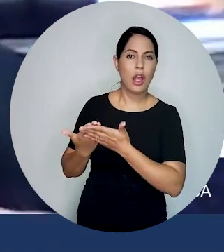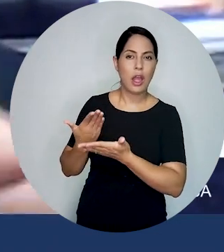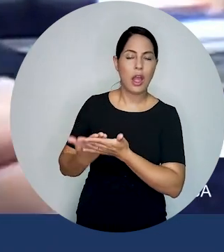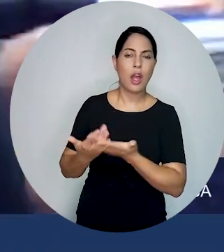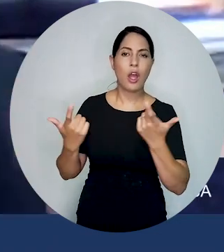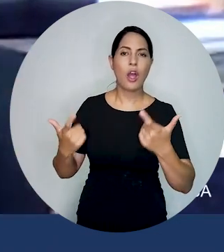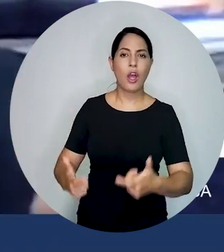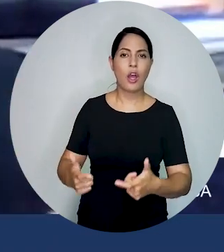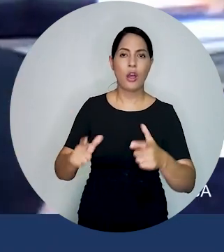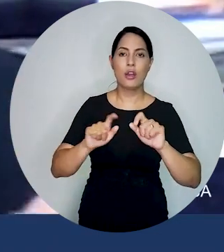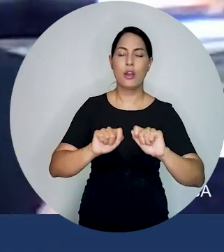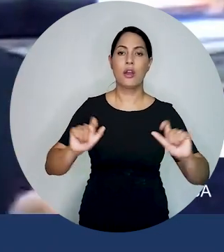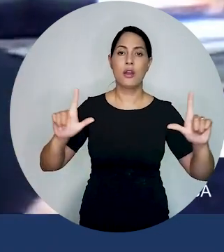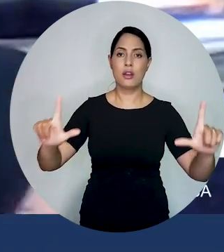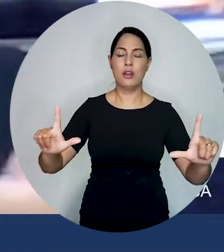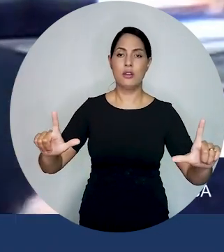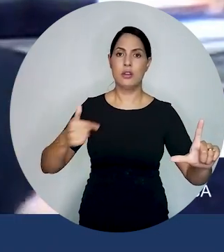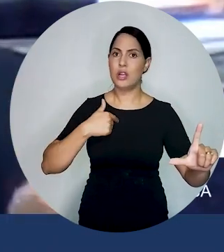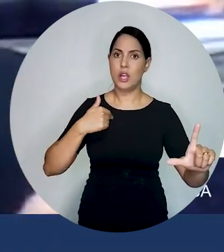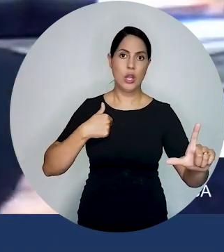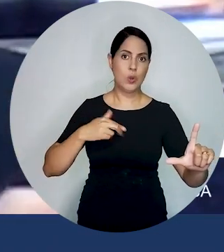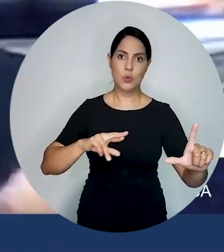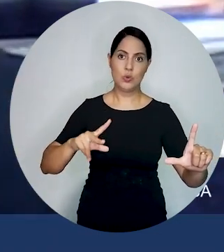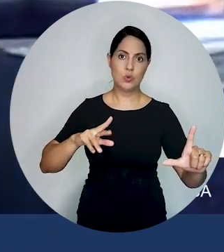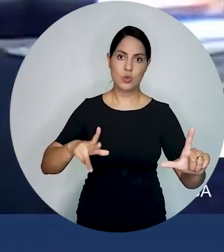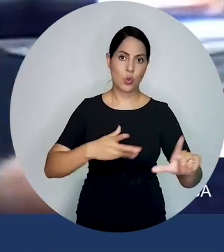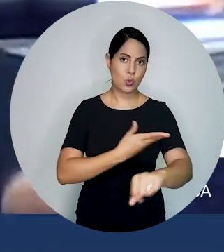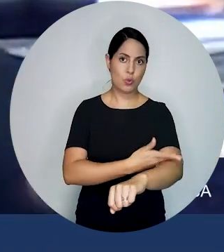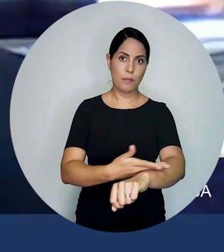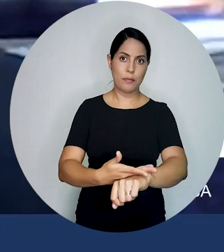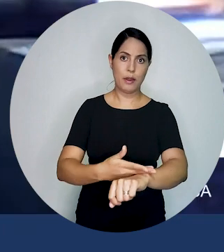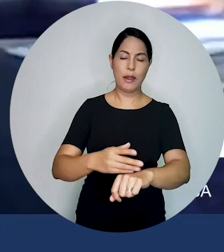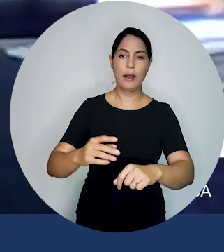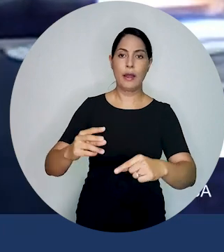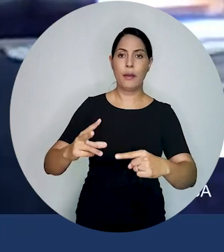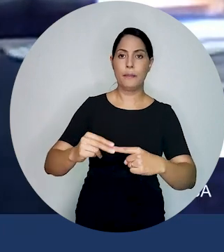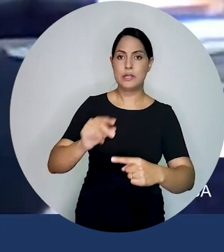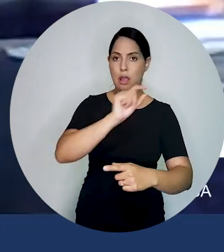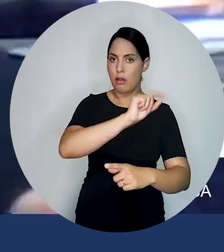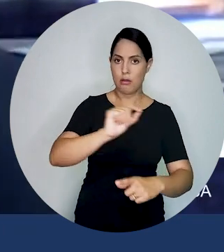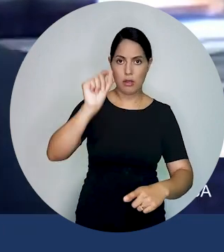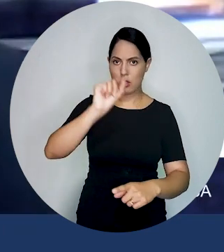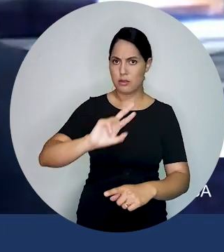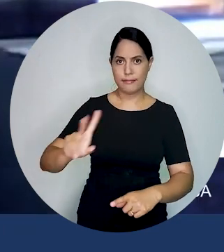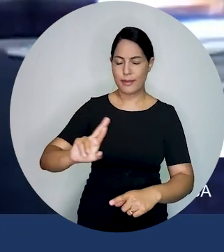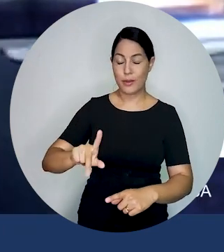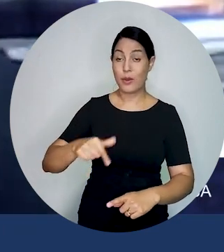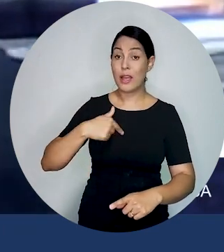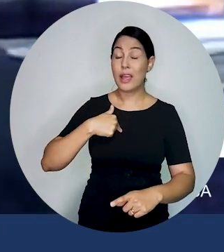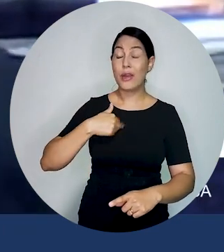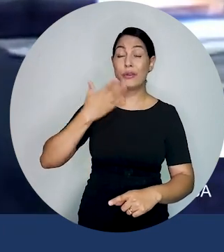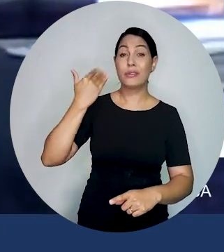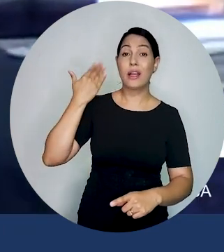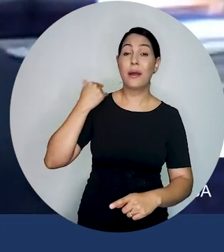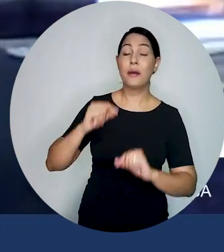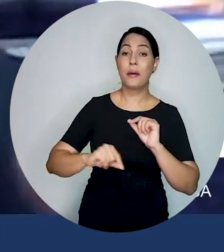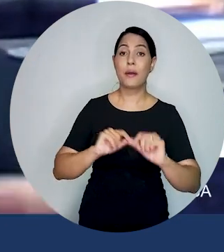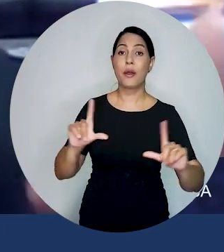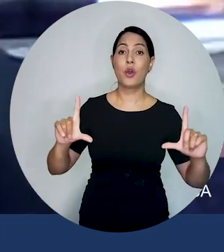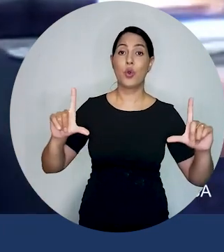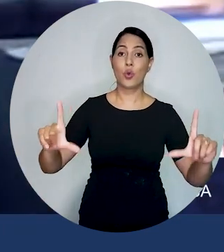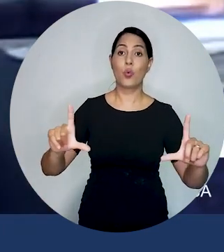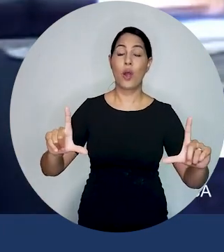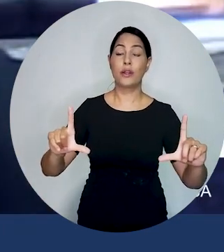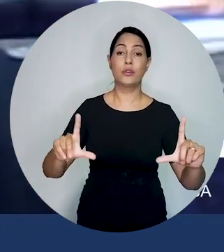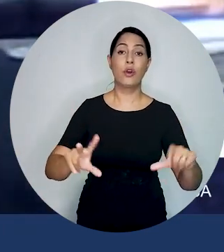quadro, e eu não sou do tempo do quadro branco com pilô, eu sou do tempo do quadro verde com giz. O quadro verde que a